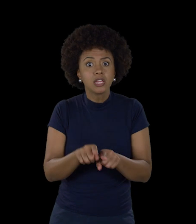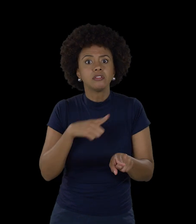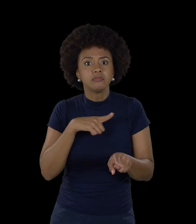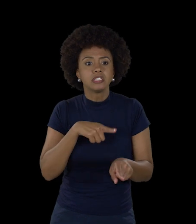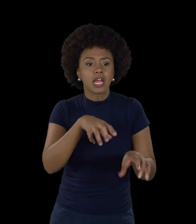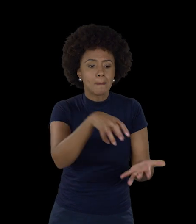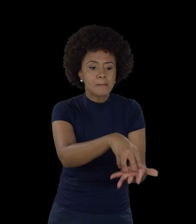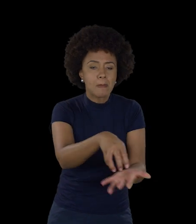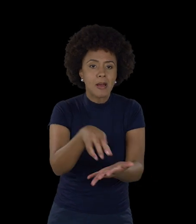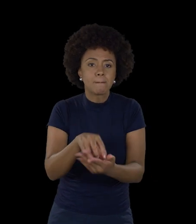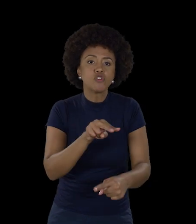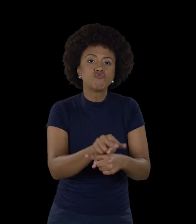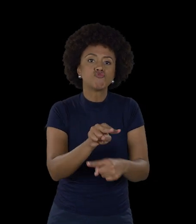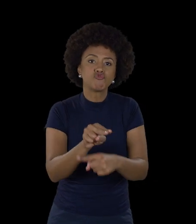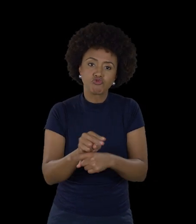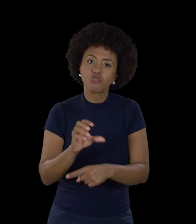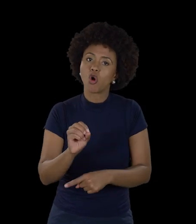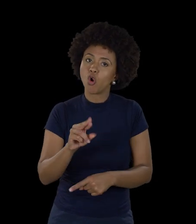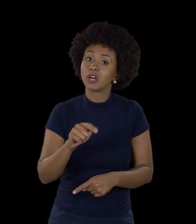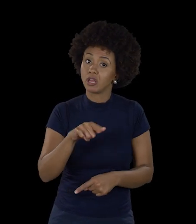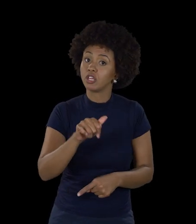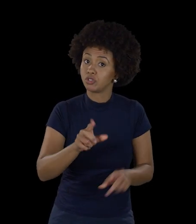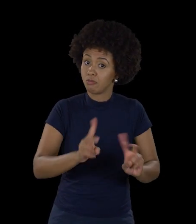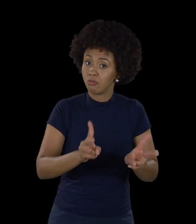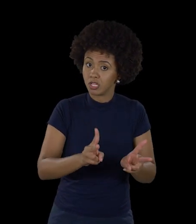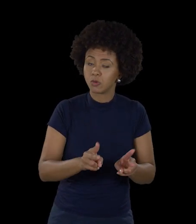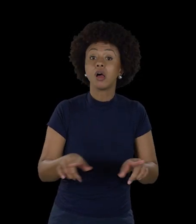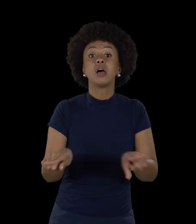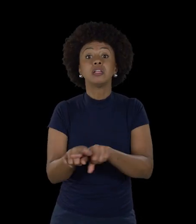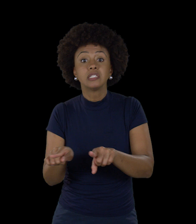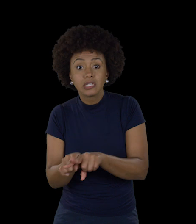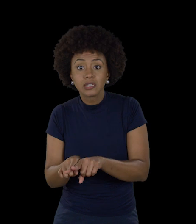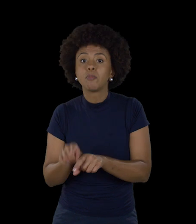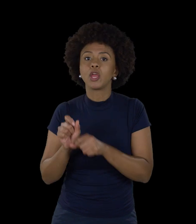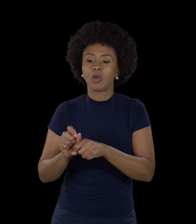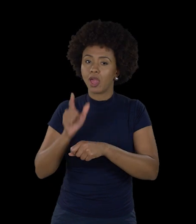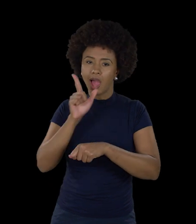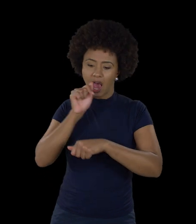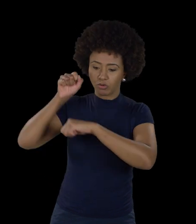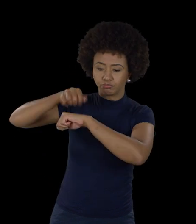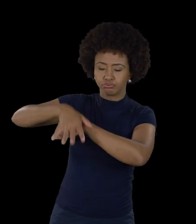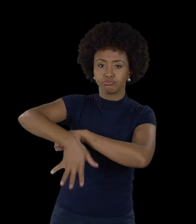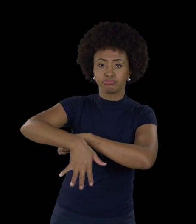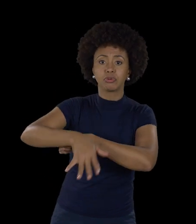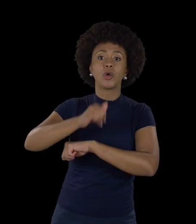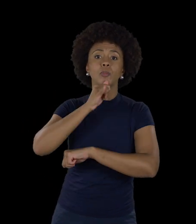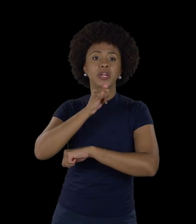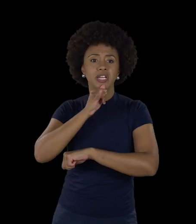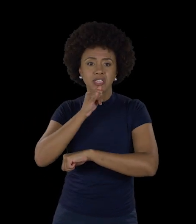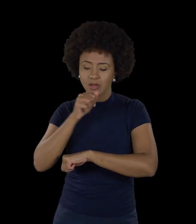Orquídeas. Há bons orquidários por lá, mas não é só. Tem também belas quedas d'água, e um exemplo é